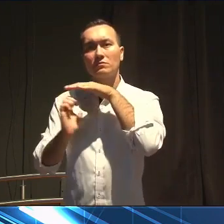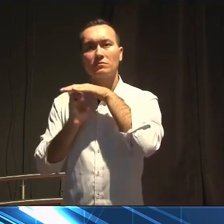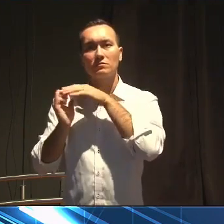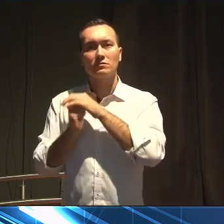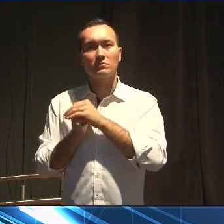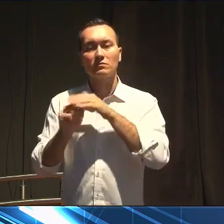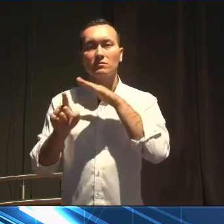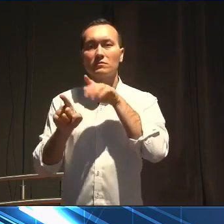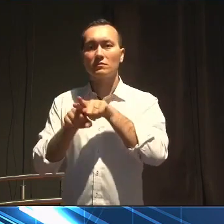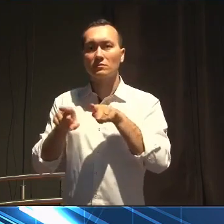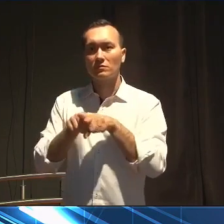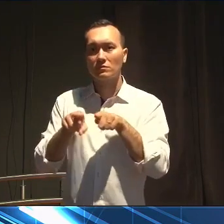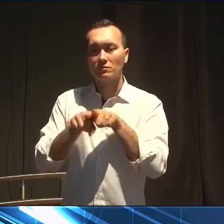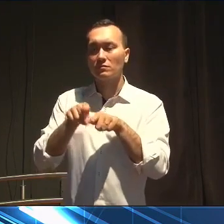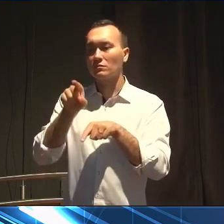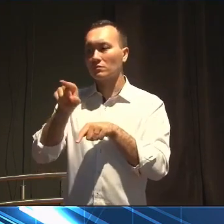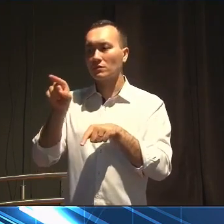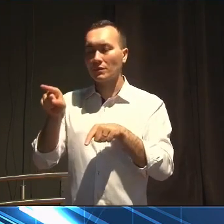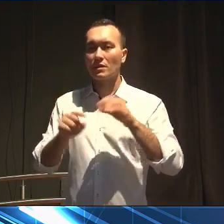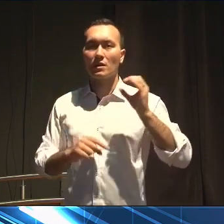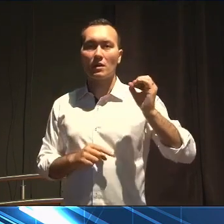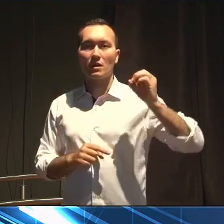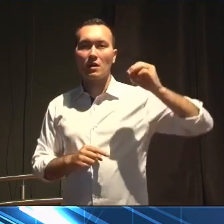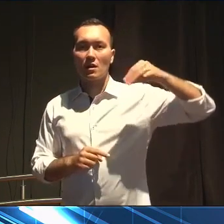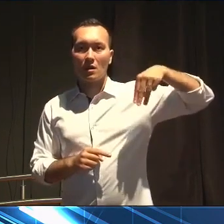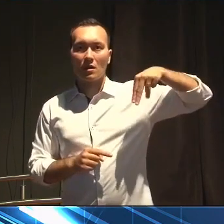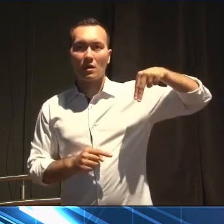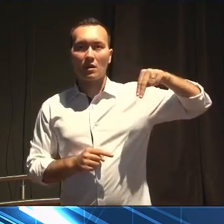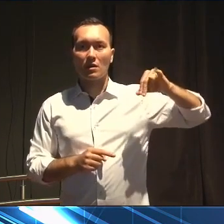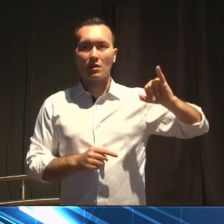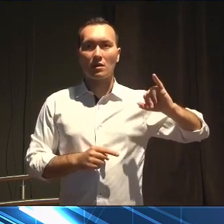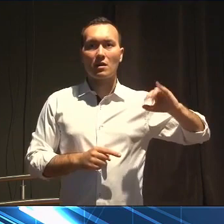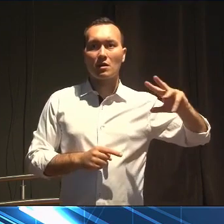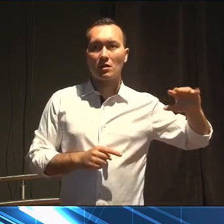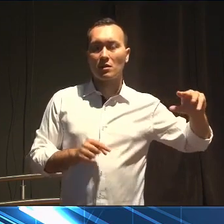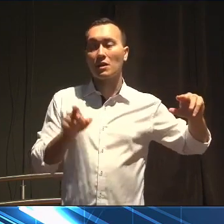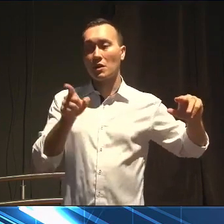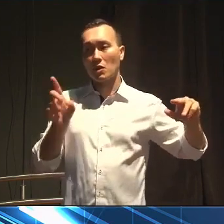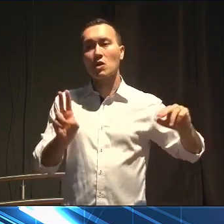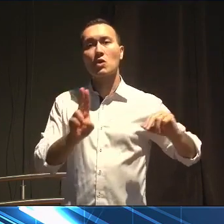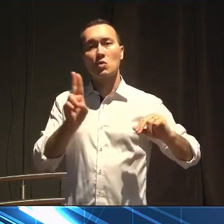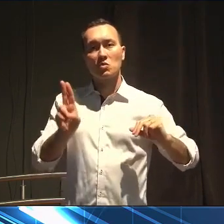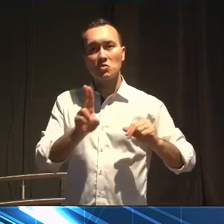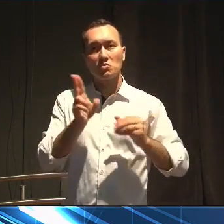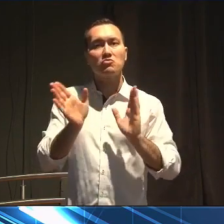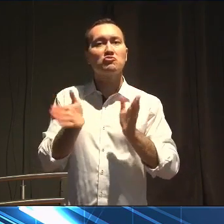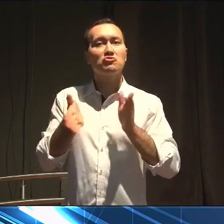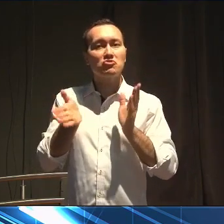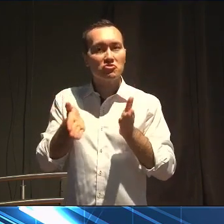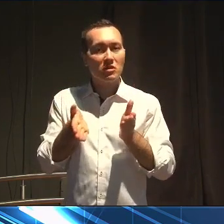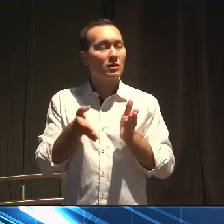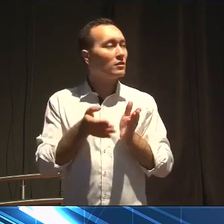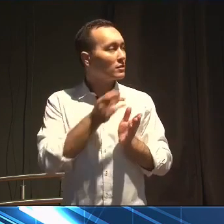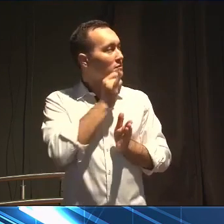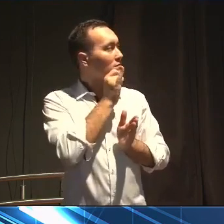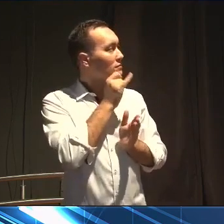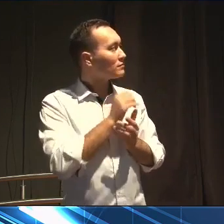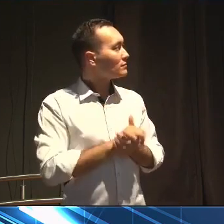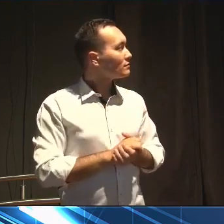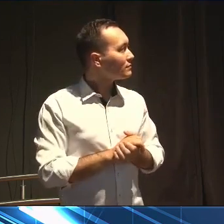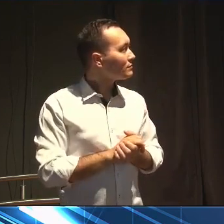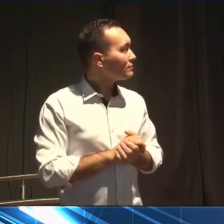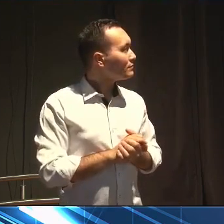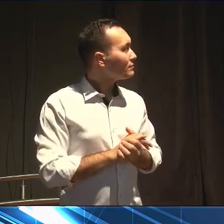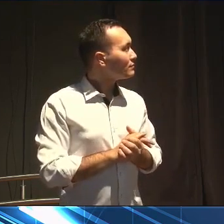já utilizam no dia a dia o Omniverse. Eu quero mostrar alguns casos de destaque interessantes aqui. A gente